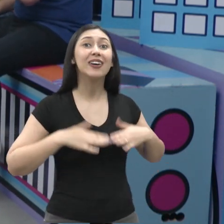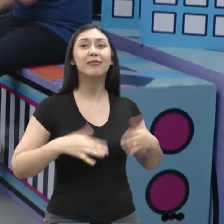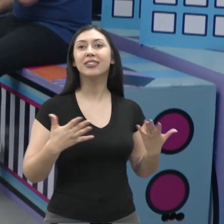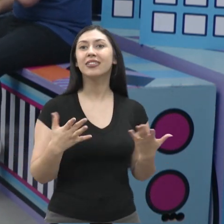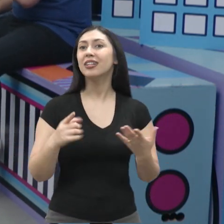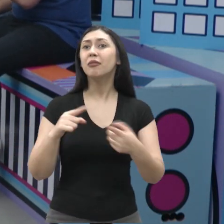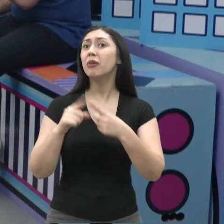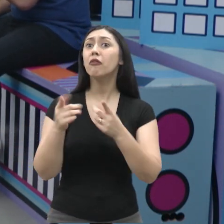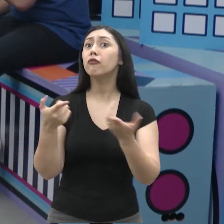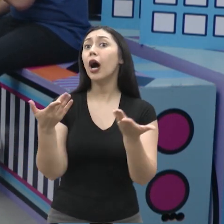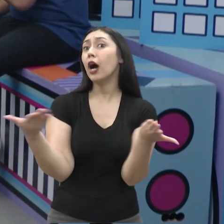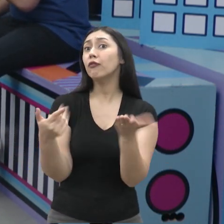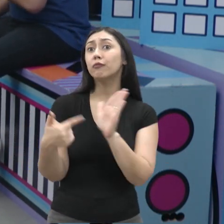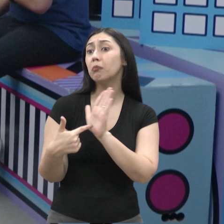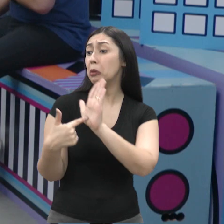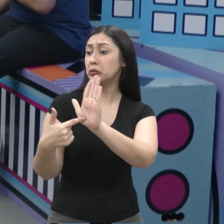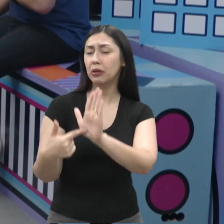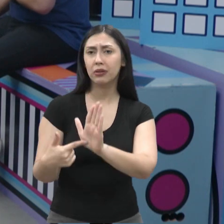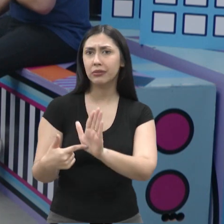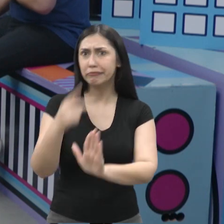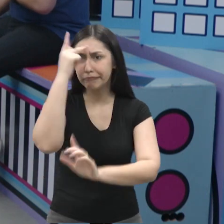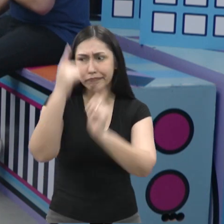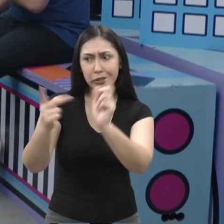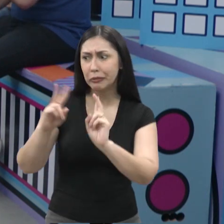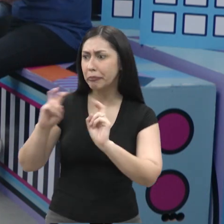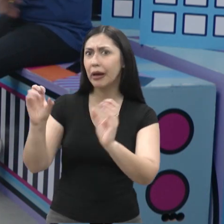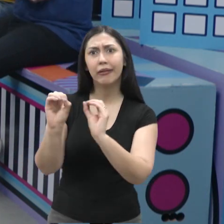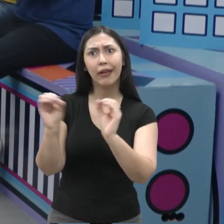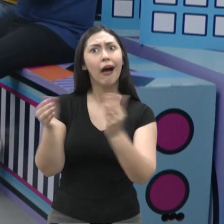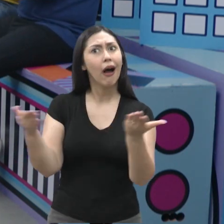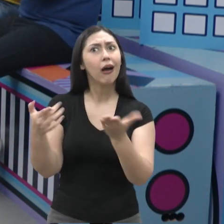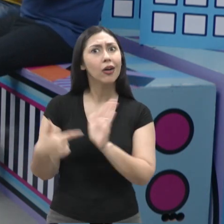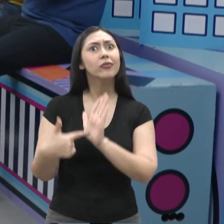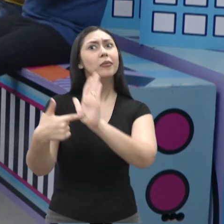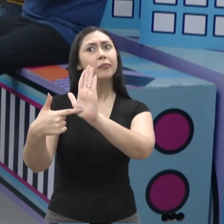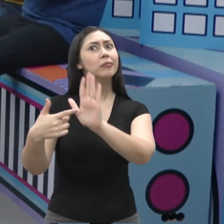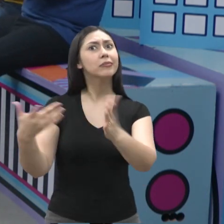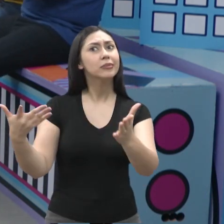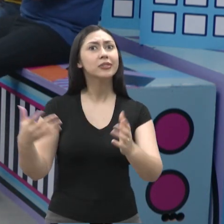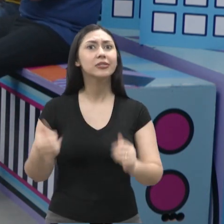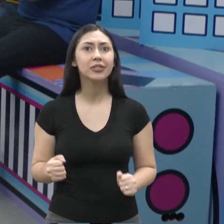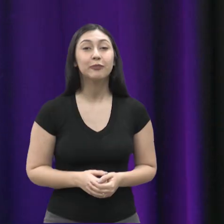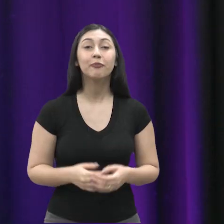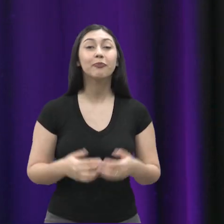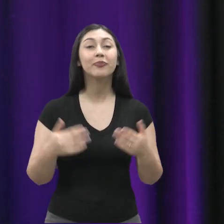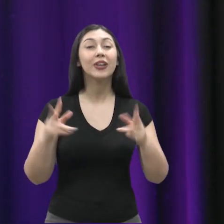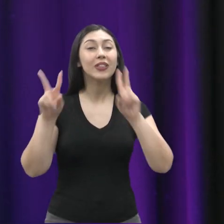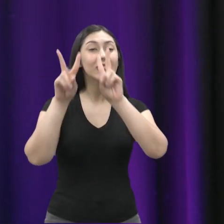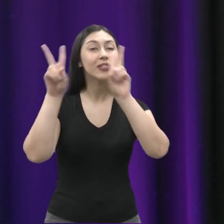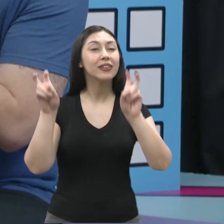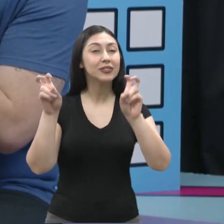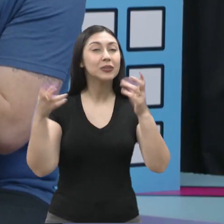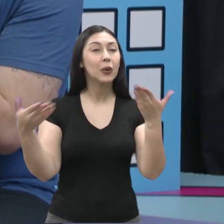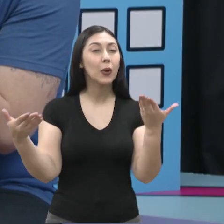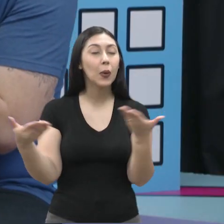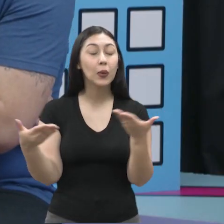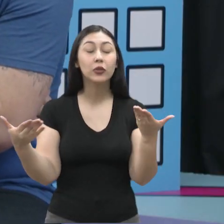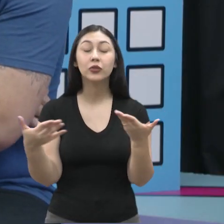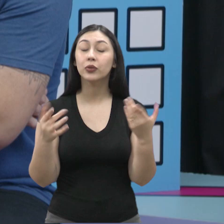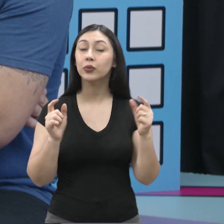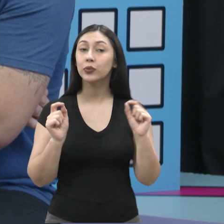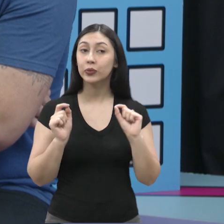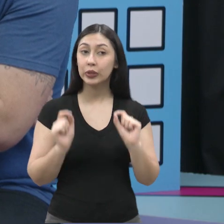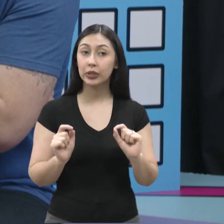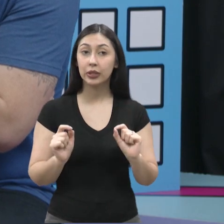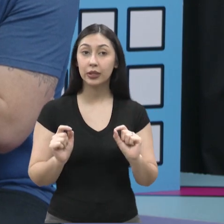suja, não é isso. Mas você pessoal, chamou a atenção para um detalhe que ninguém tinha reparado, cara. Agora todo mundo vai olhar. Guerra, vamos então falar